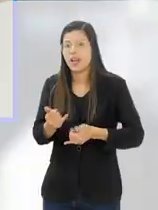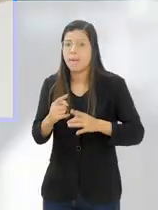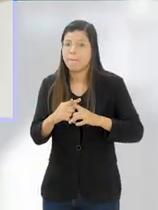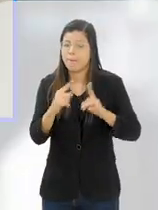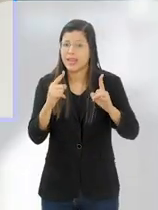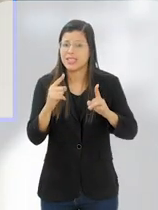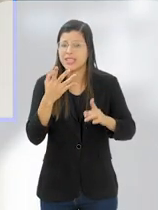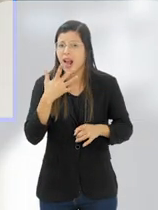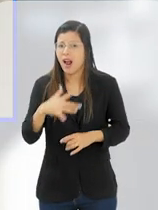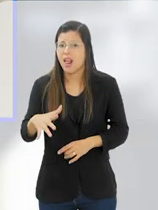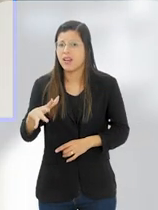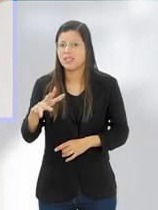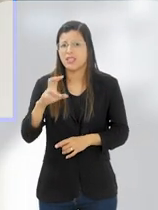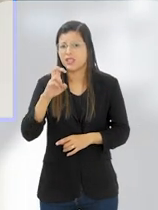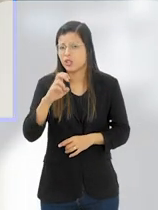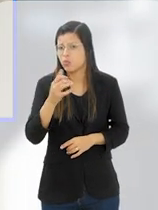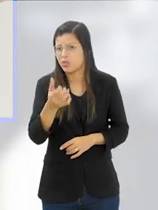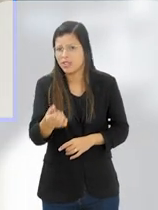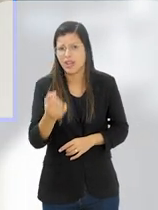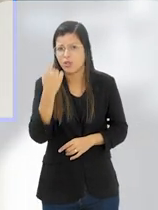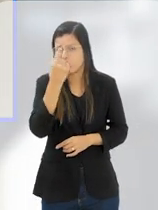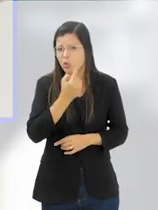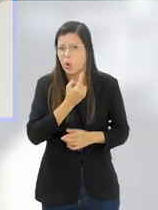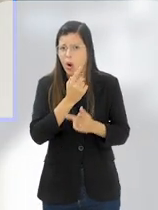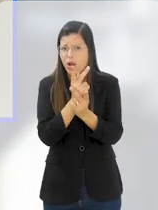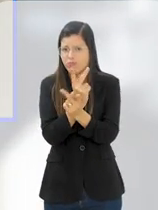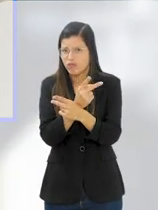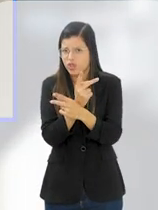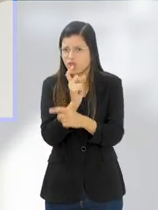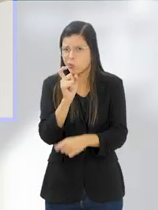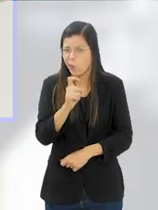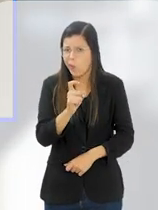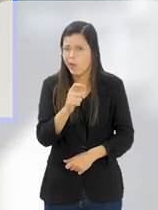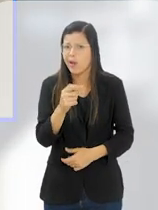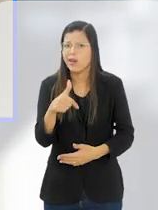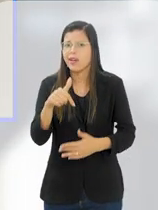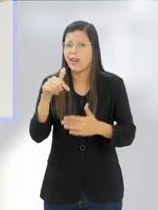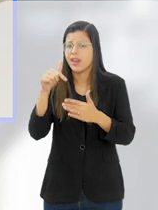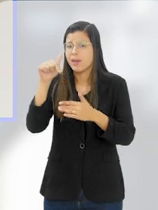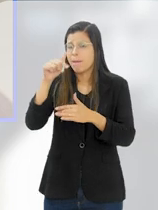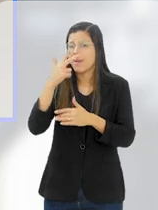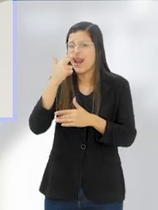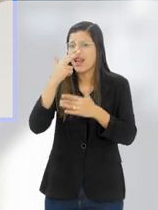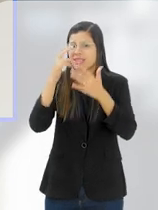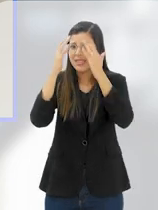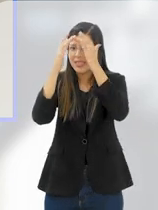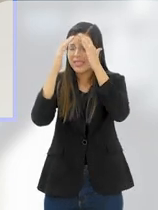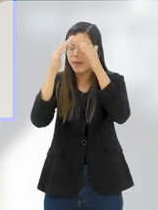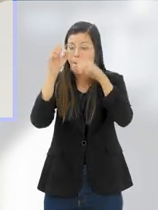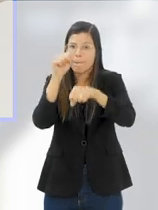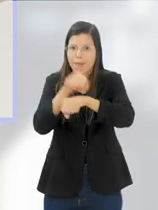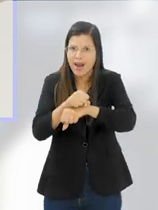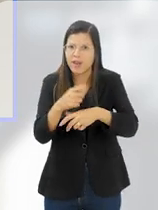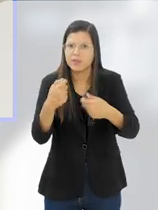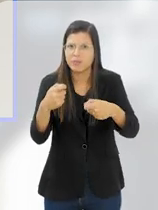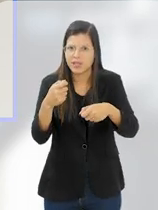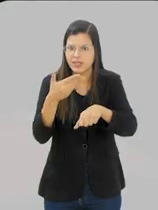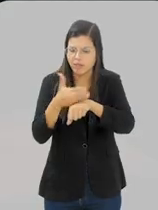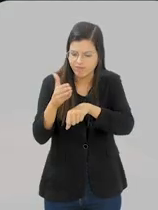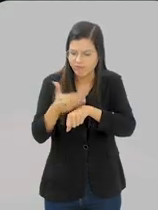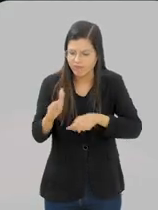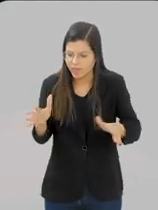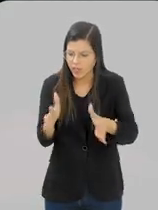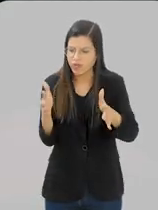no TikTok, esse músculo do brincar está atrofiado. A gente precisa voltar a estimular ele para que ela volte a saber brincar. E